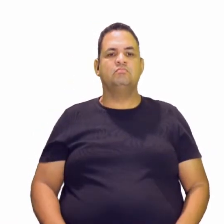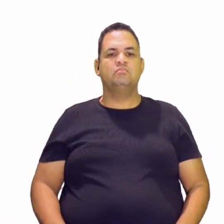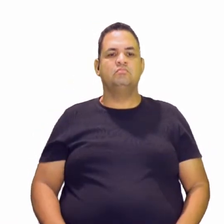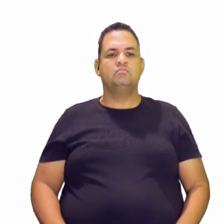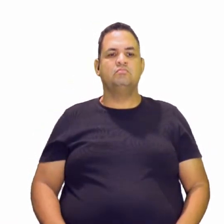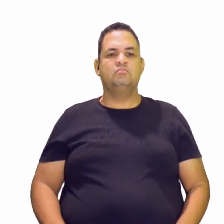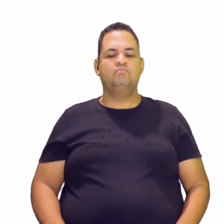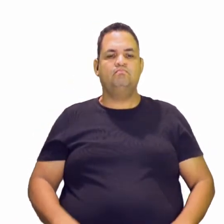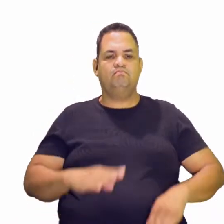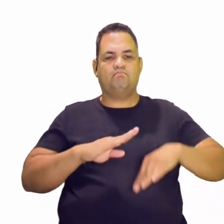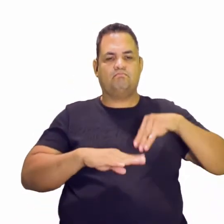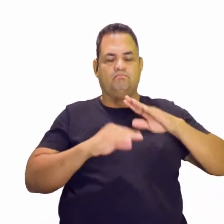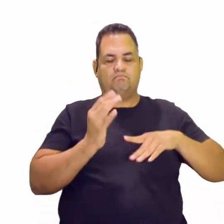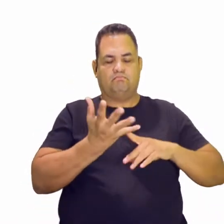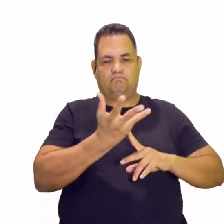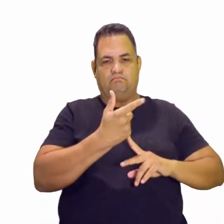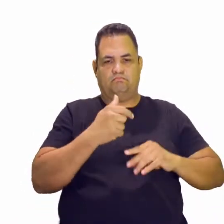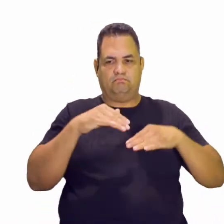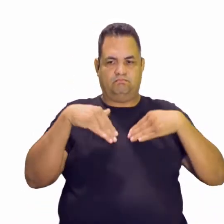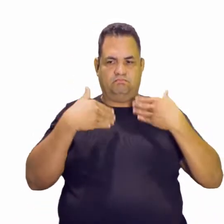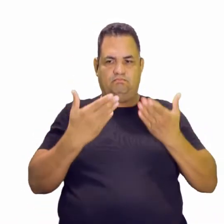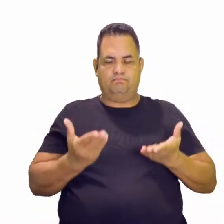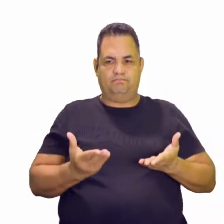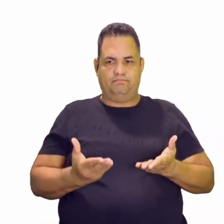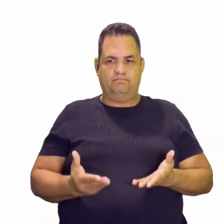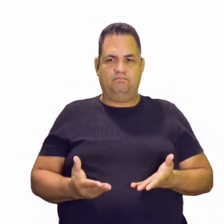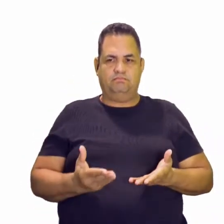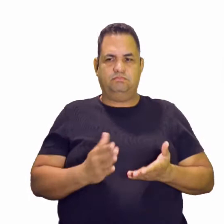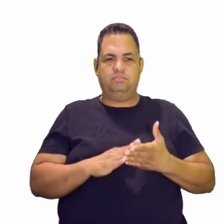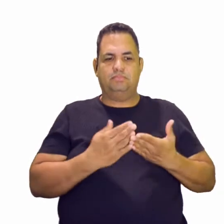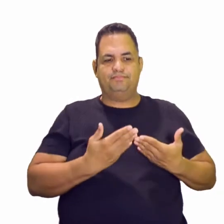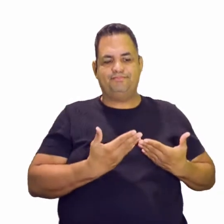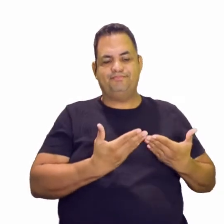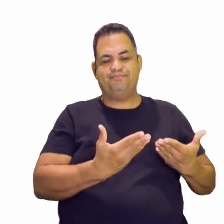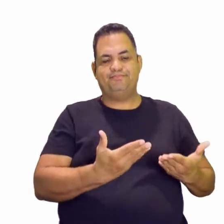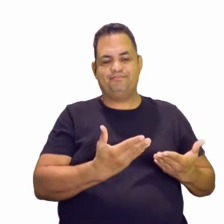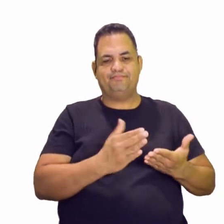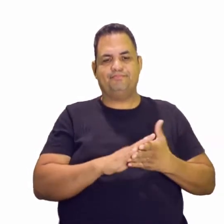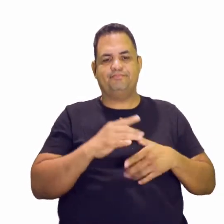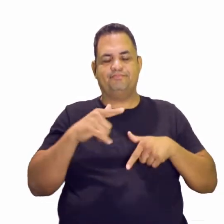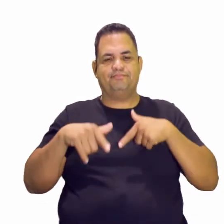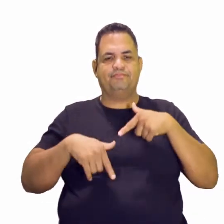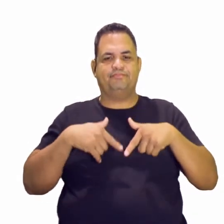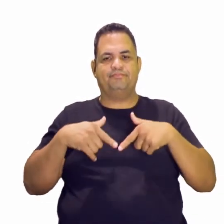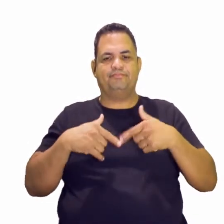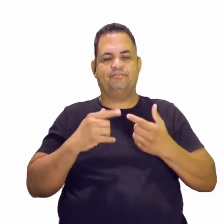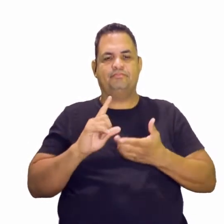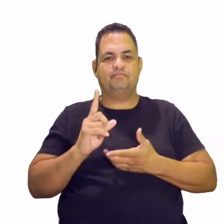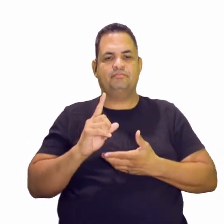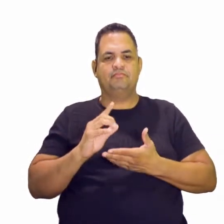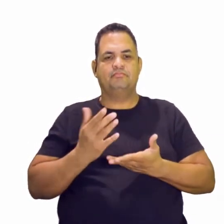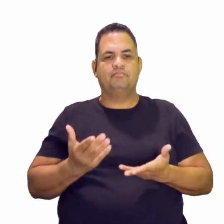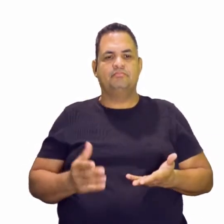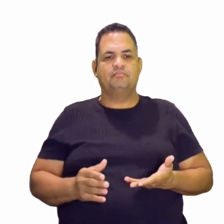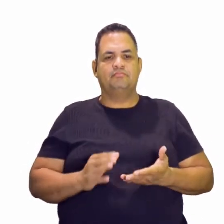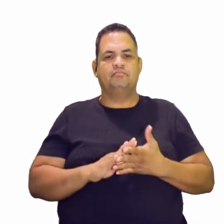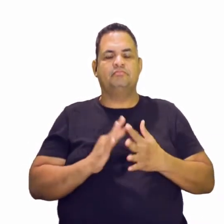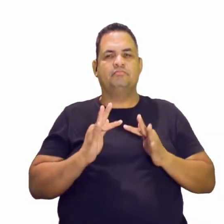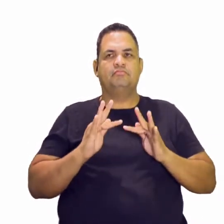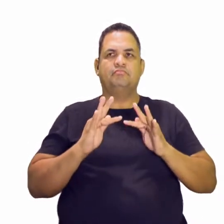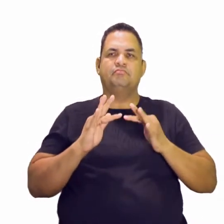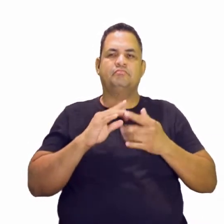como artistas, né, quando eles colocam nessas produções não só como um